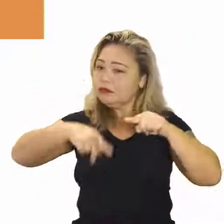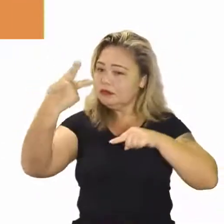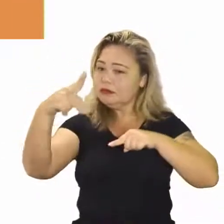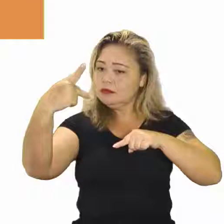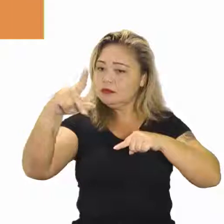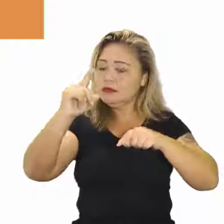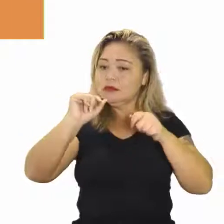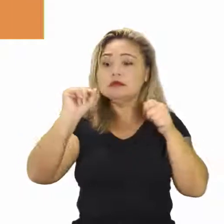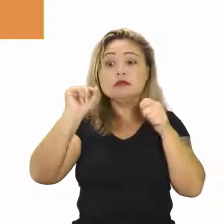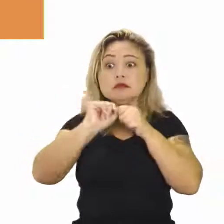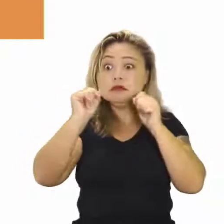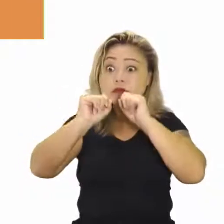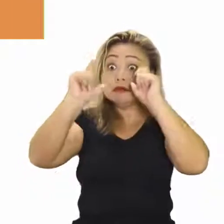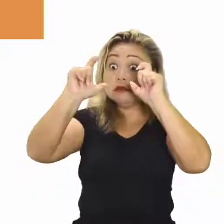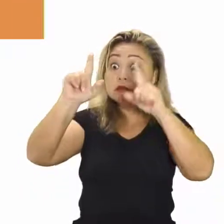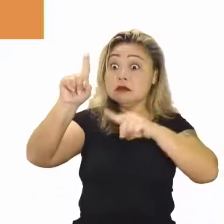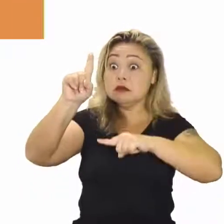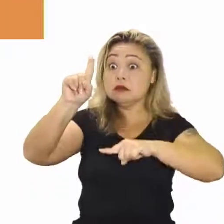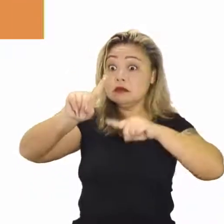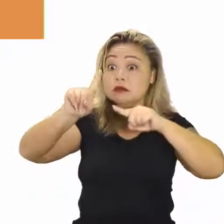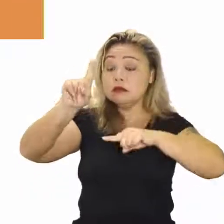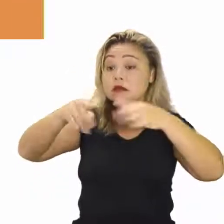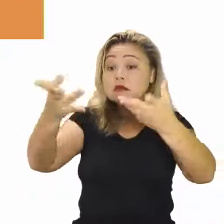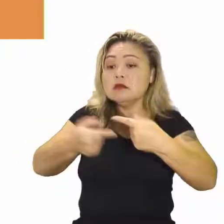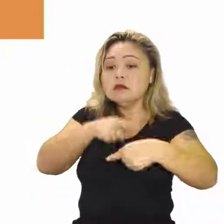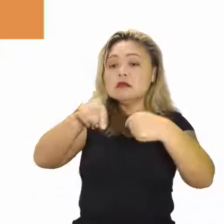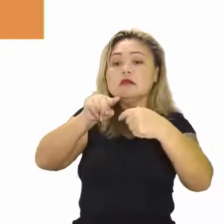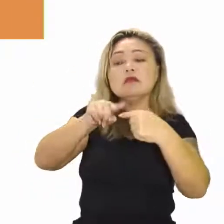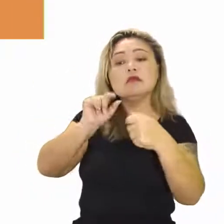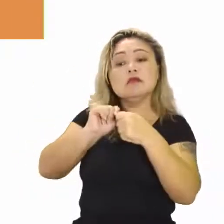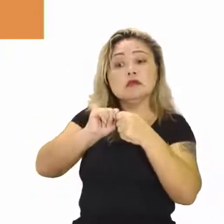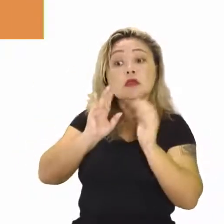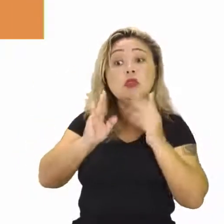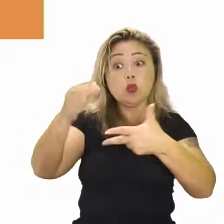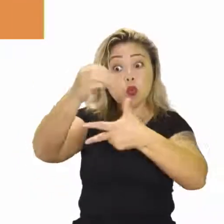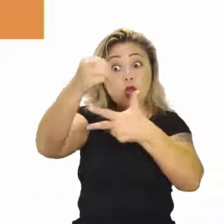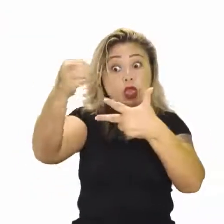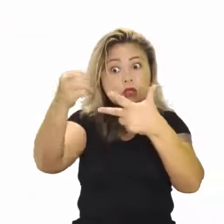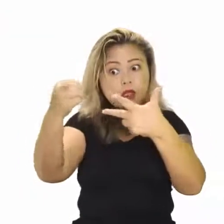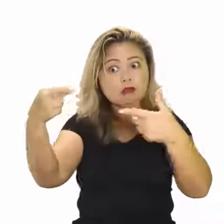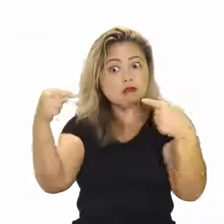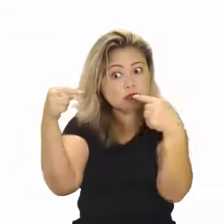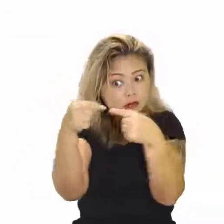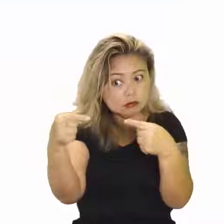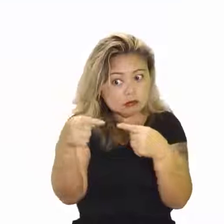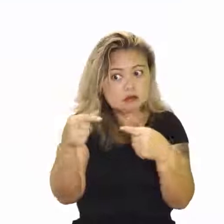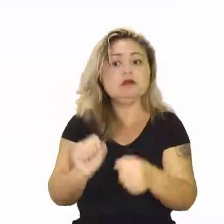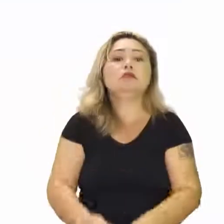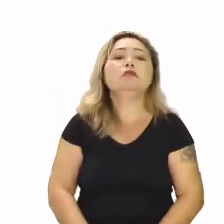vocês. E fiquem ligados que essas habilidades elas estão relacionadas às habilidades do Enem, tá bom?